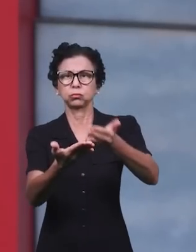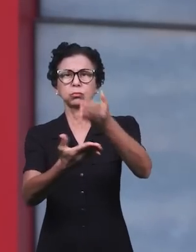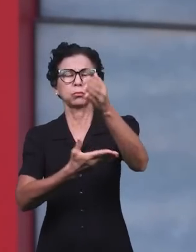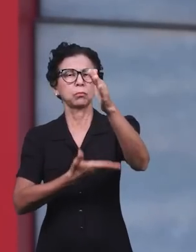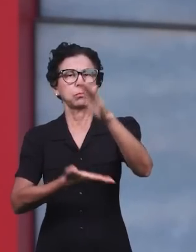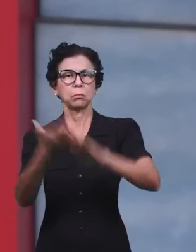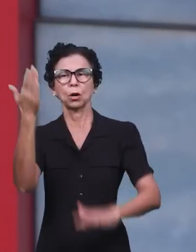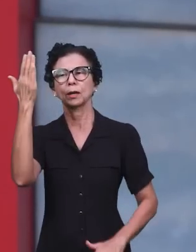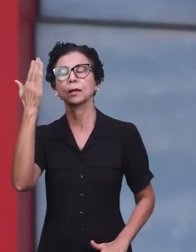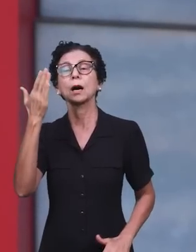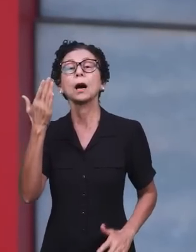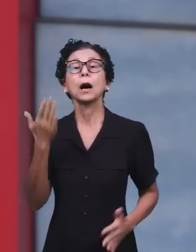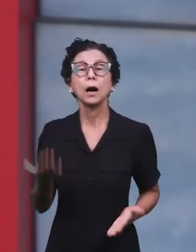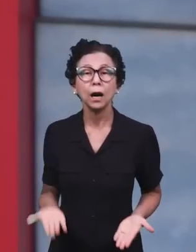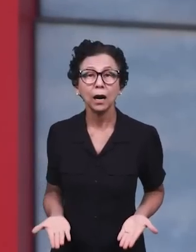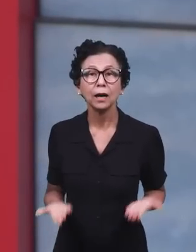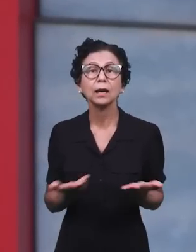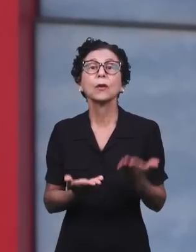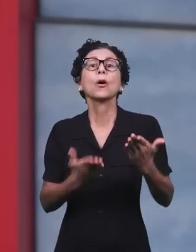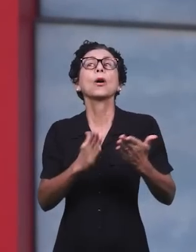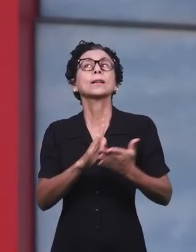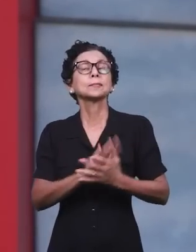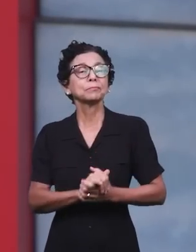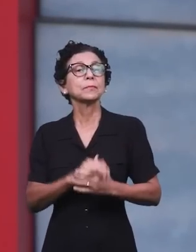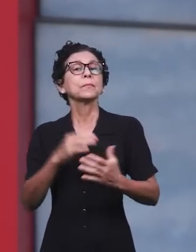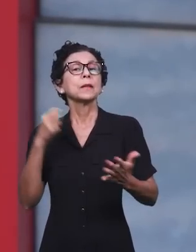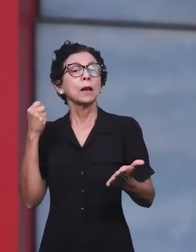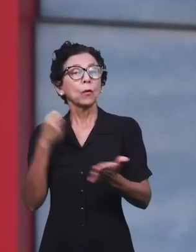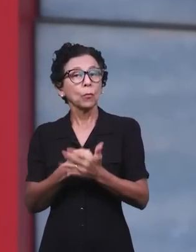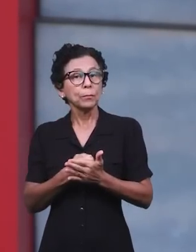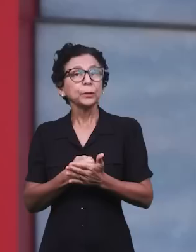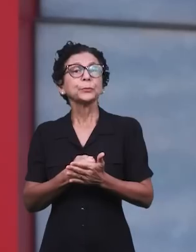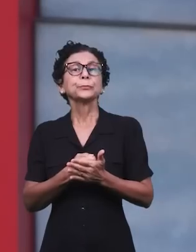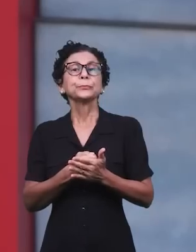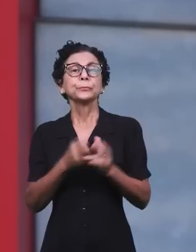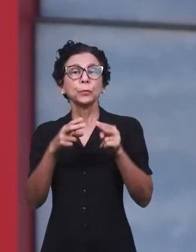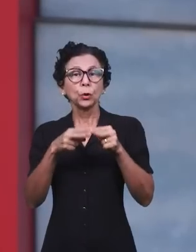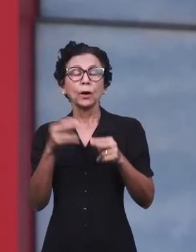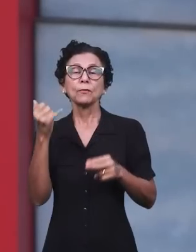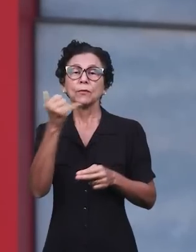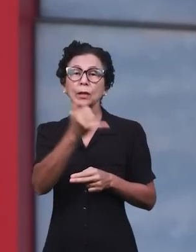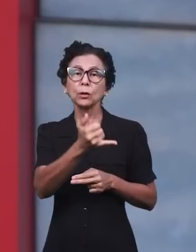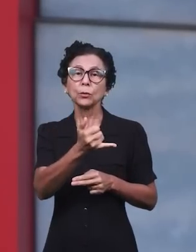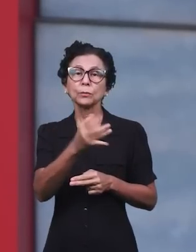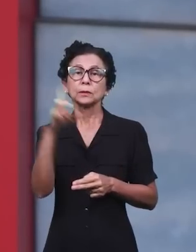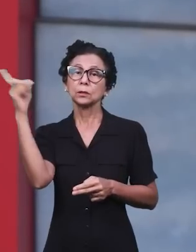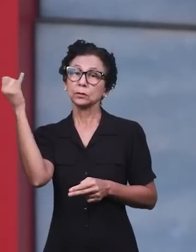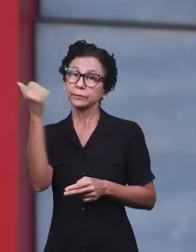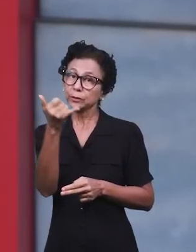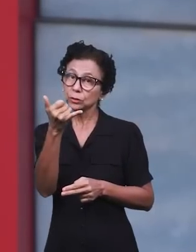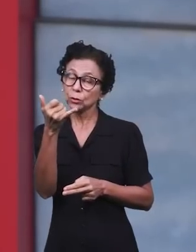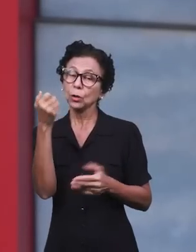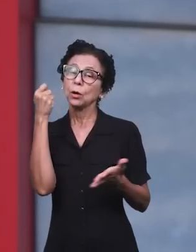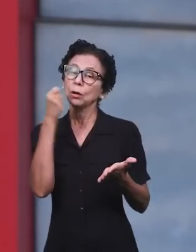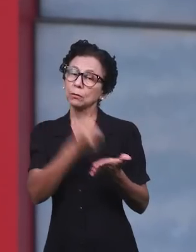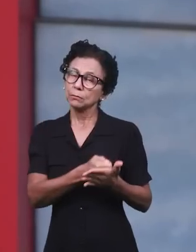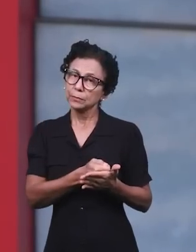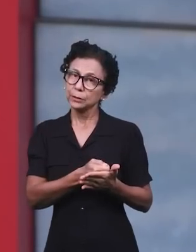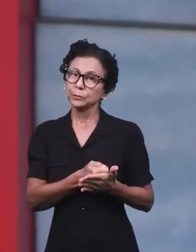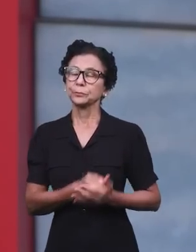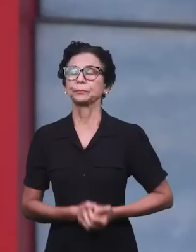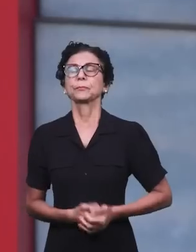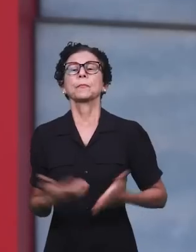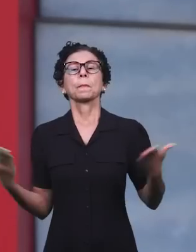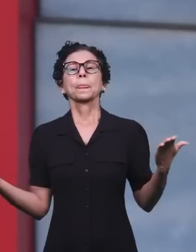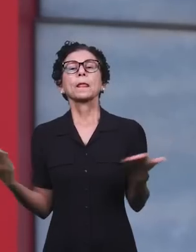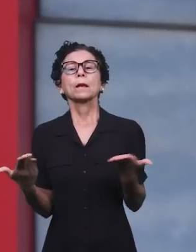você tem que estar na sua posição, preparado, saber que esse sinal é para você. Você está sendo